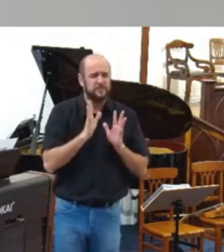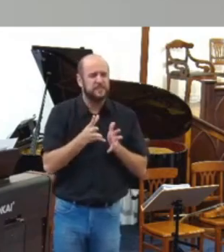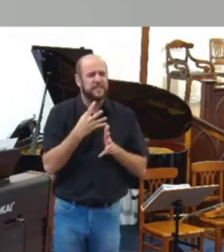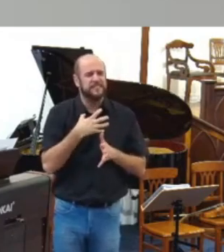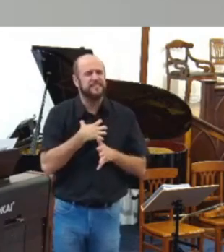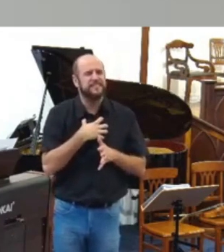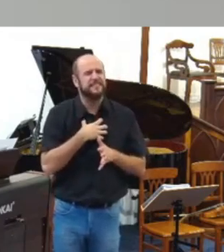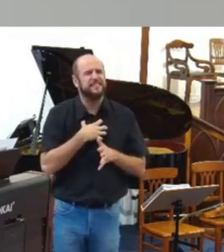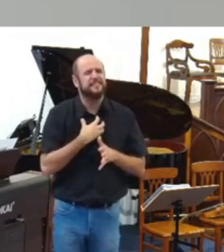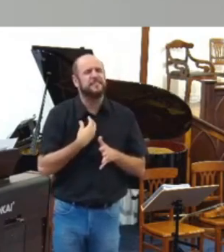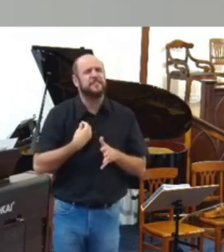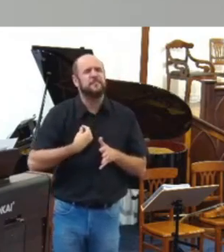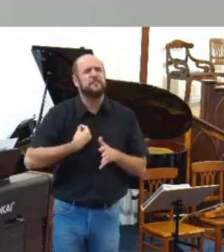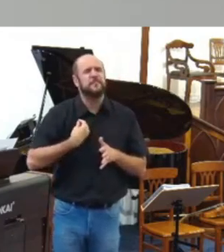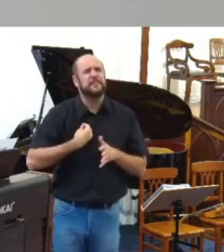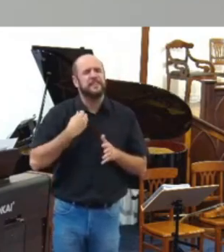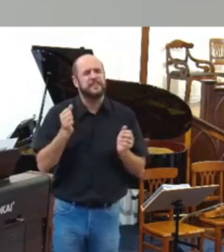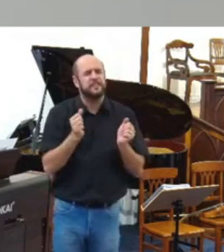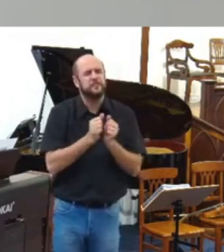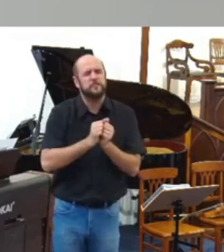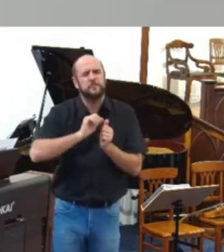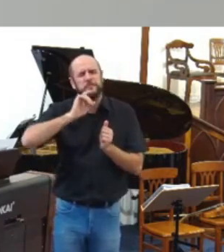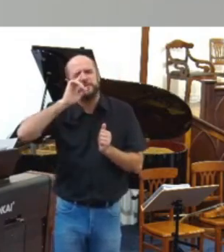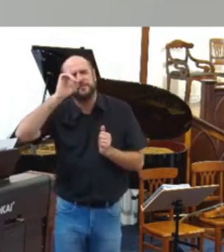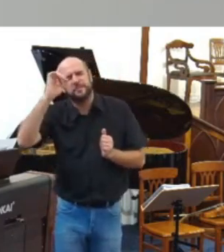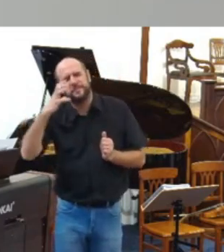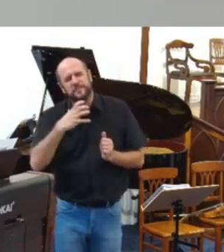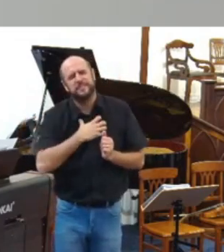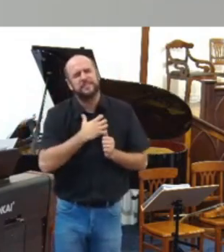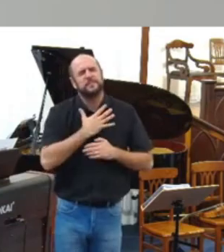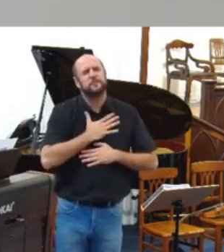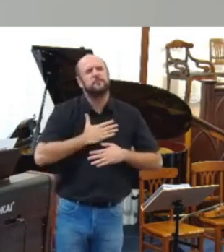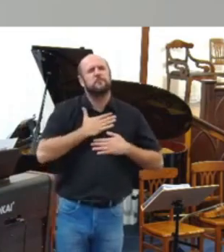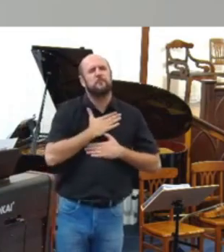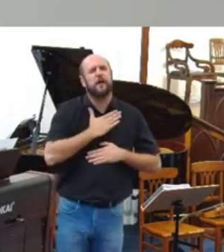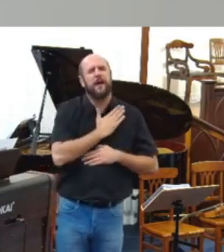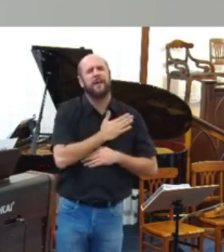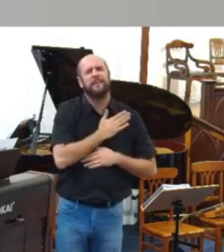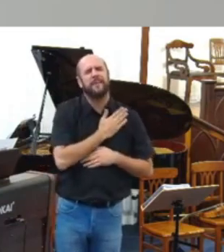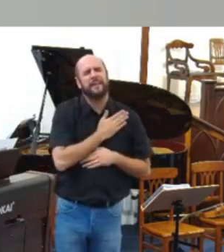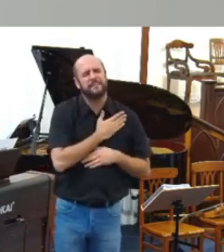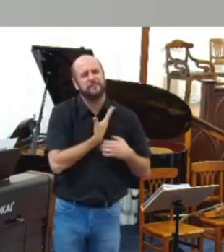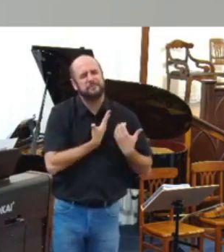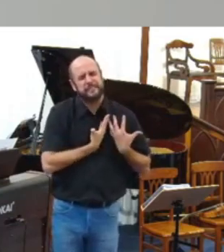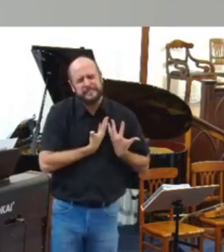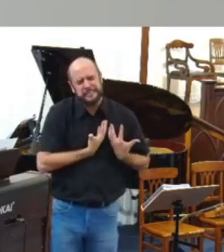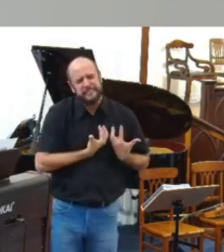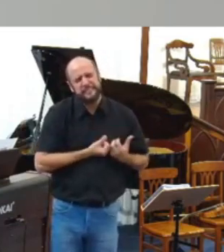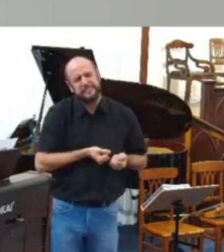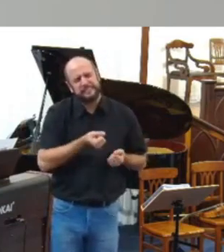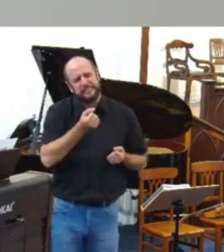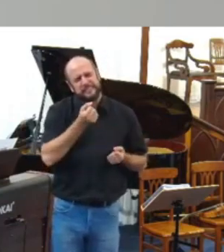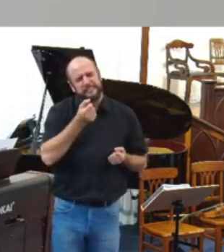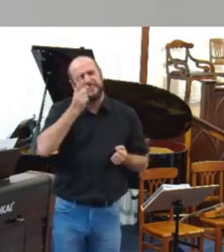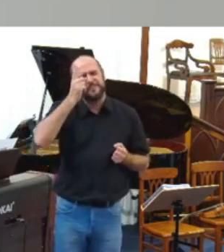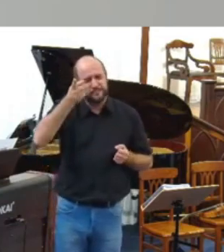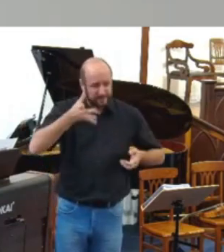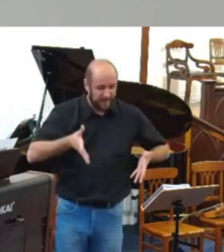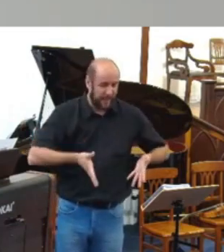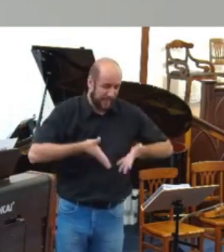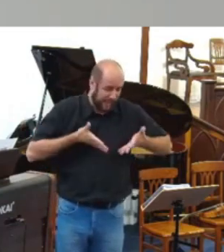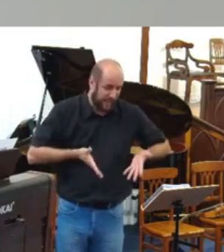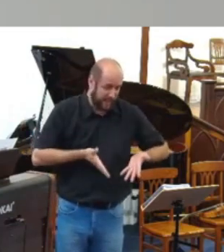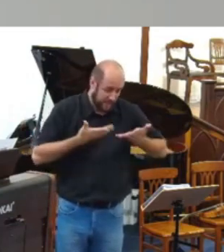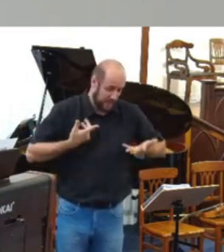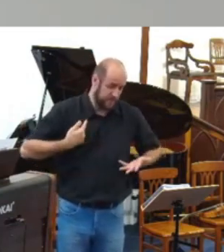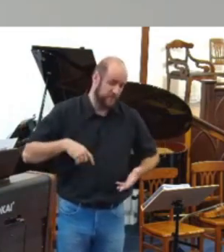o viver por sua voz, o ser acalentado quando o nosso coração não está bem, o fato de sermos animados